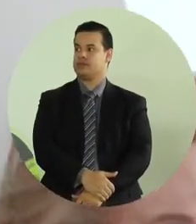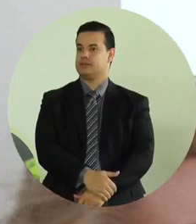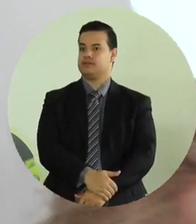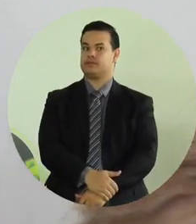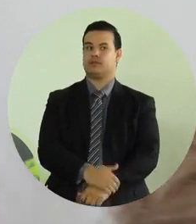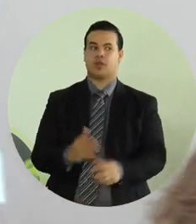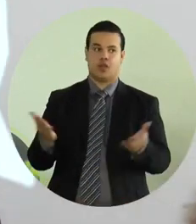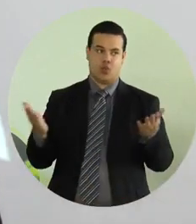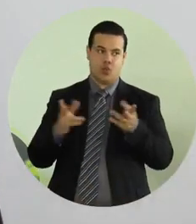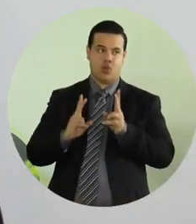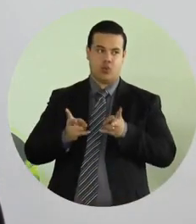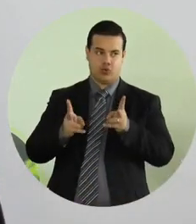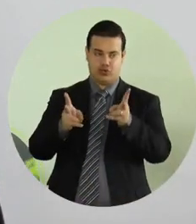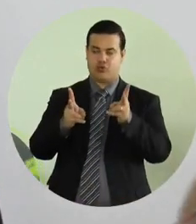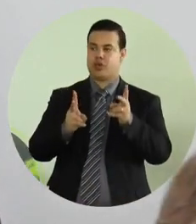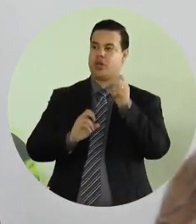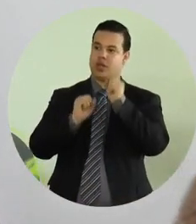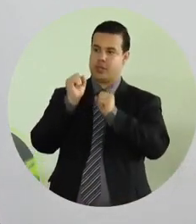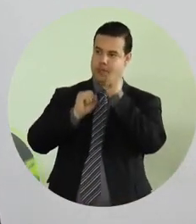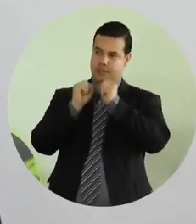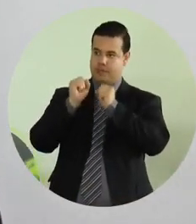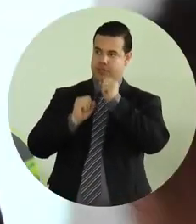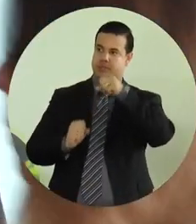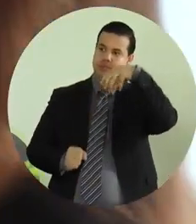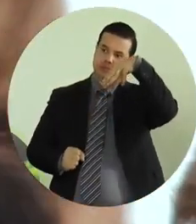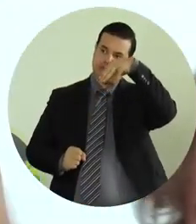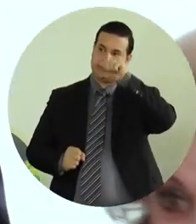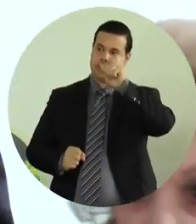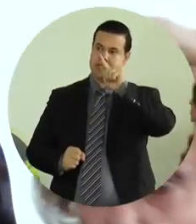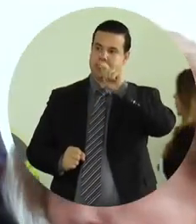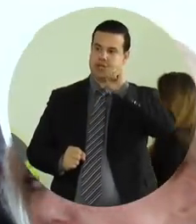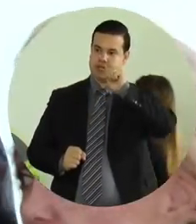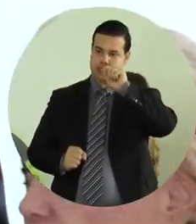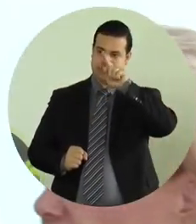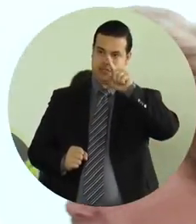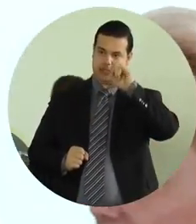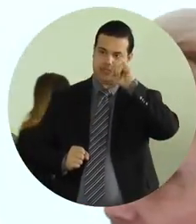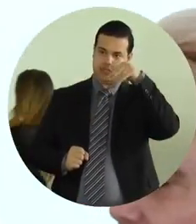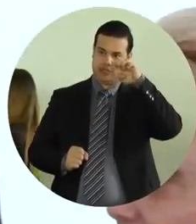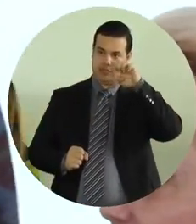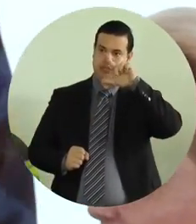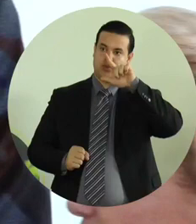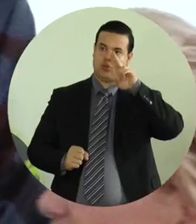Dando continuidade, empresa Magazine Luiza.